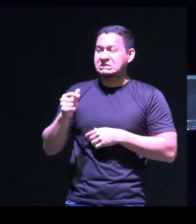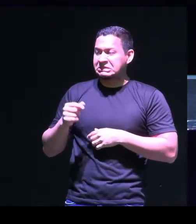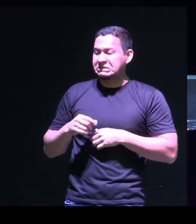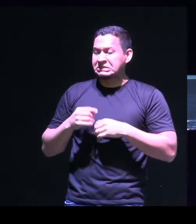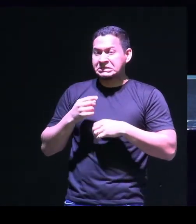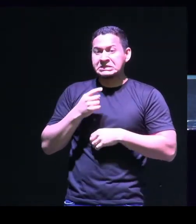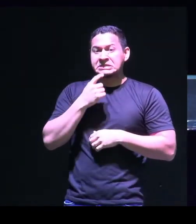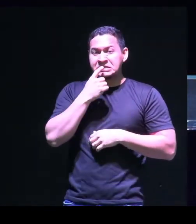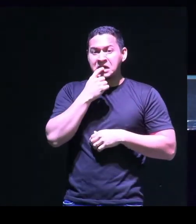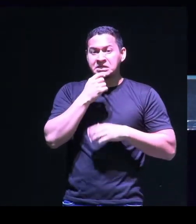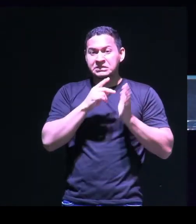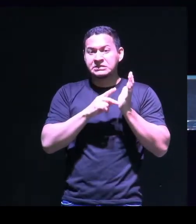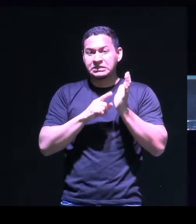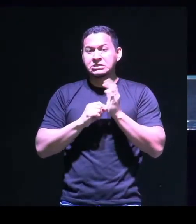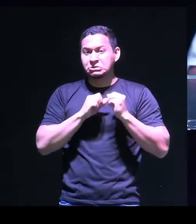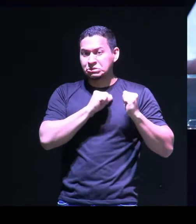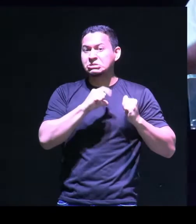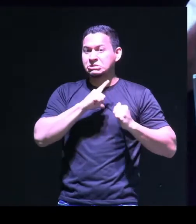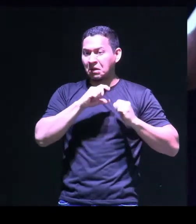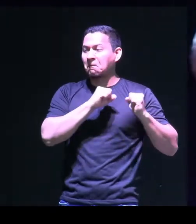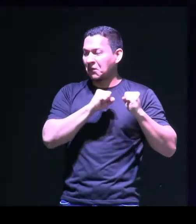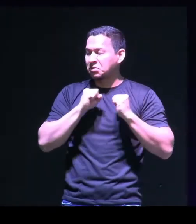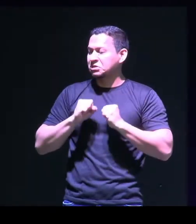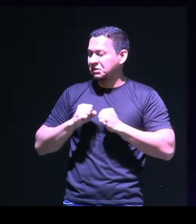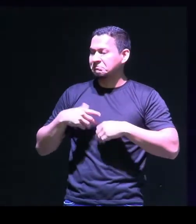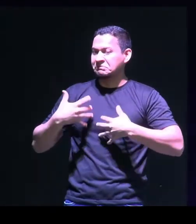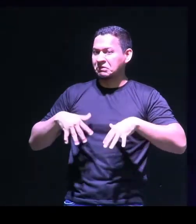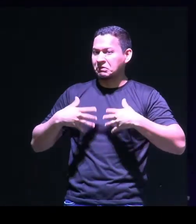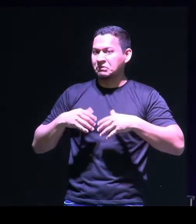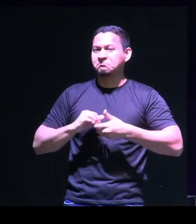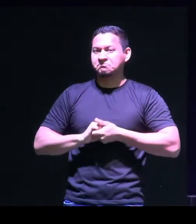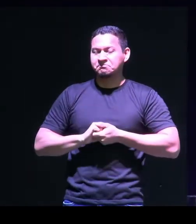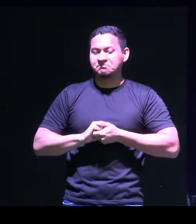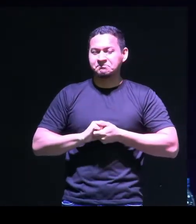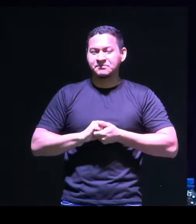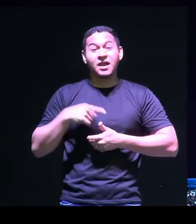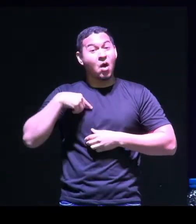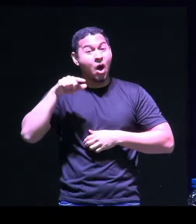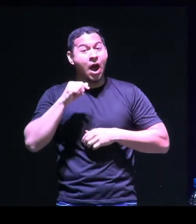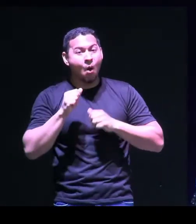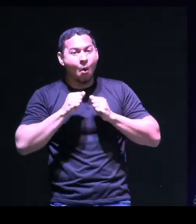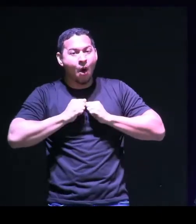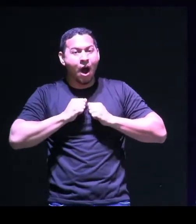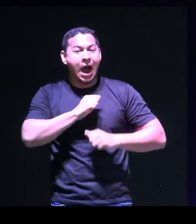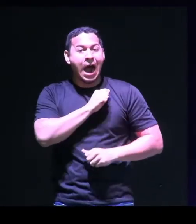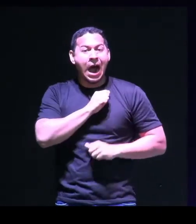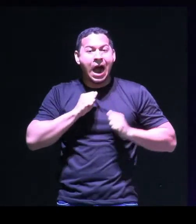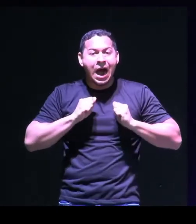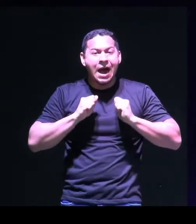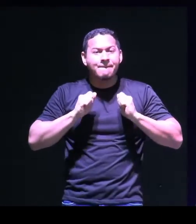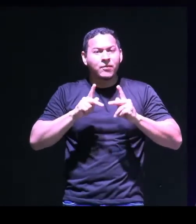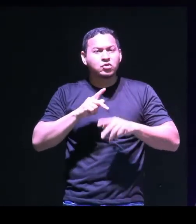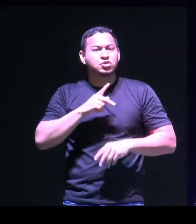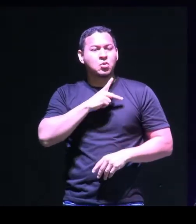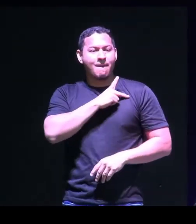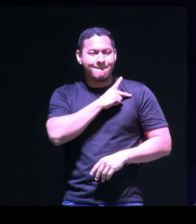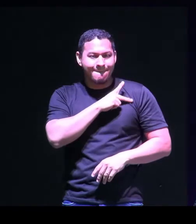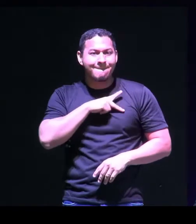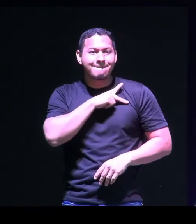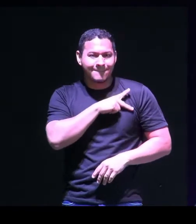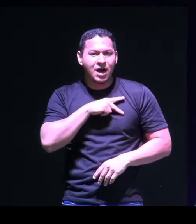te repreenda. Irmãos, porque a Bíblia diz, o apóstolo Paulo diz que brevemente, quando ele terminou a carreira